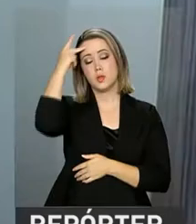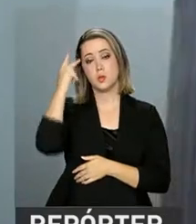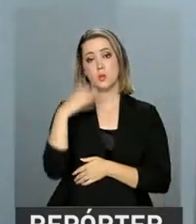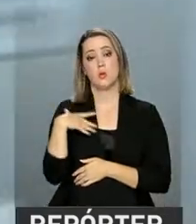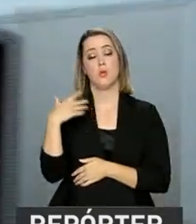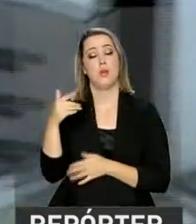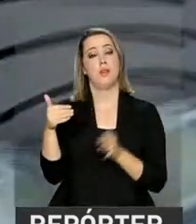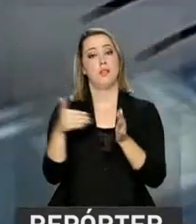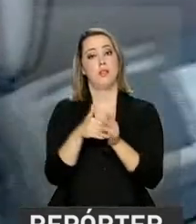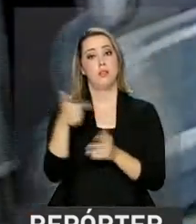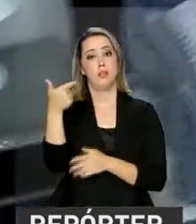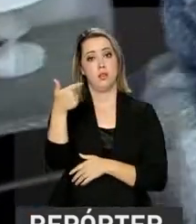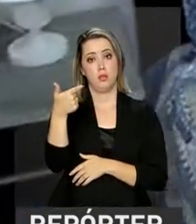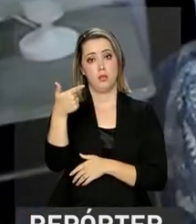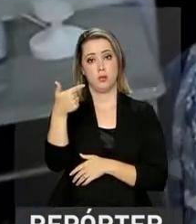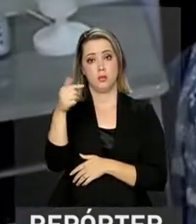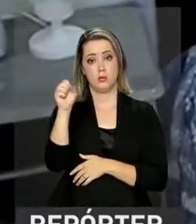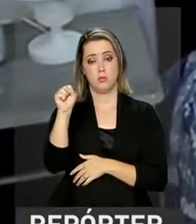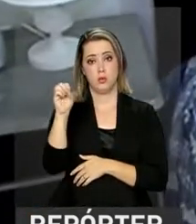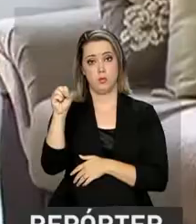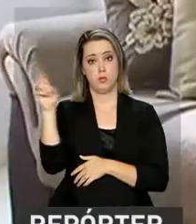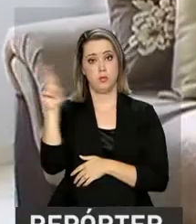2.800 reais